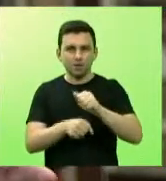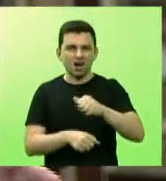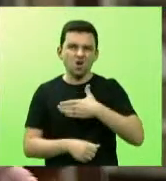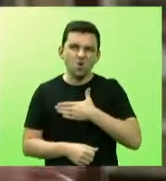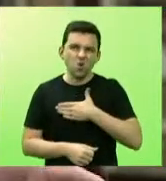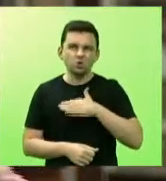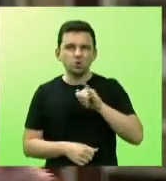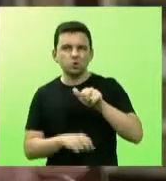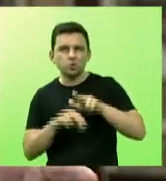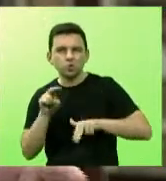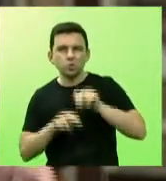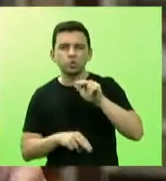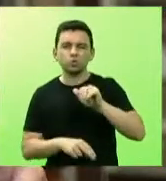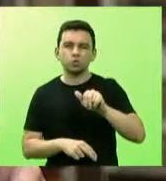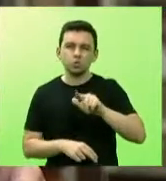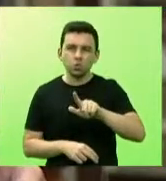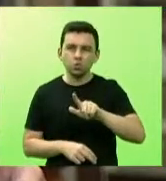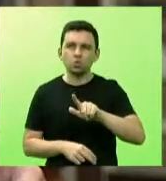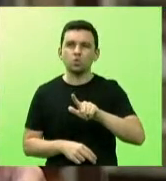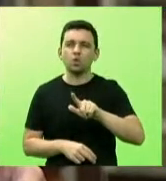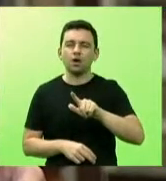ali junho, julho, agosto,